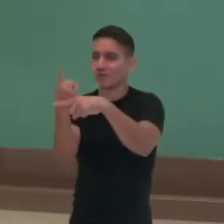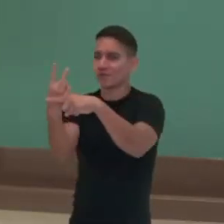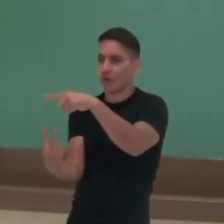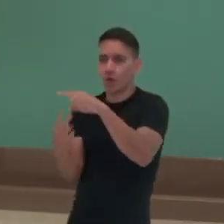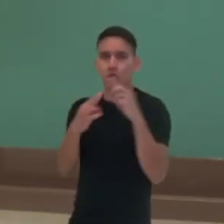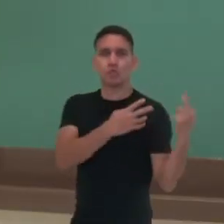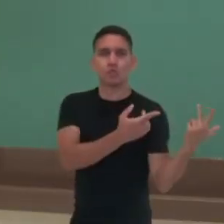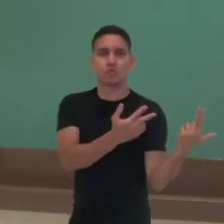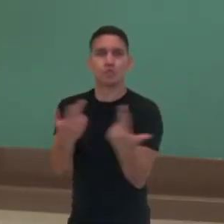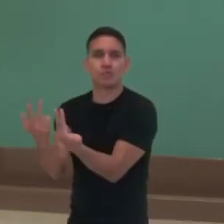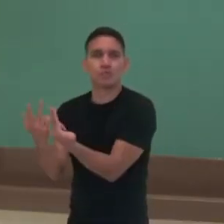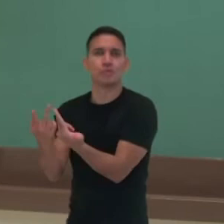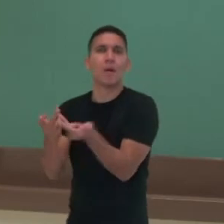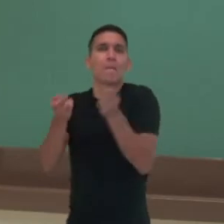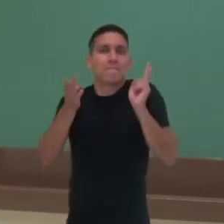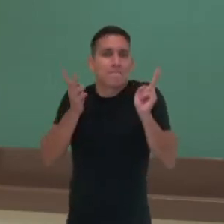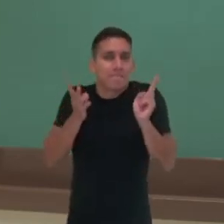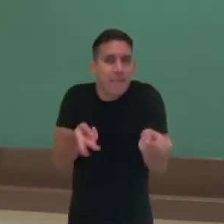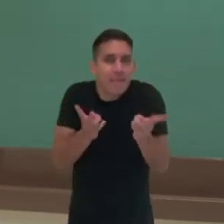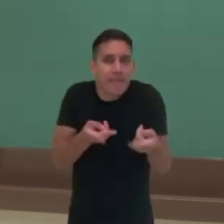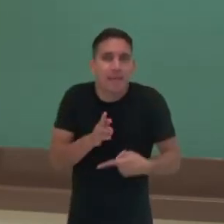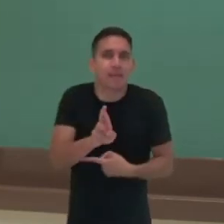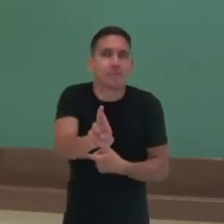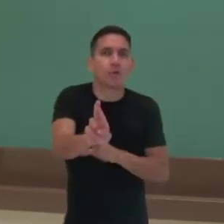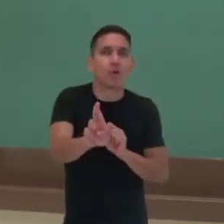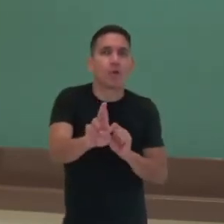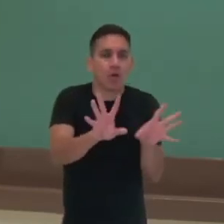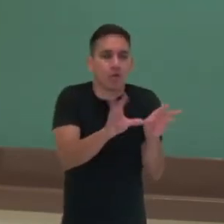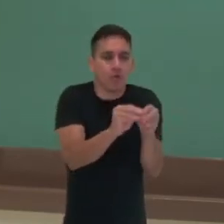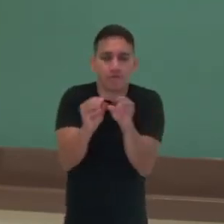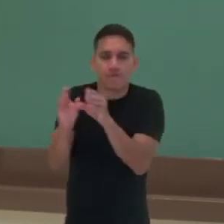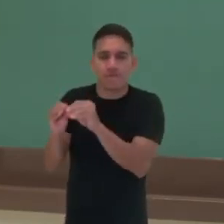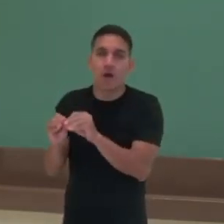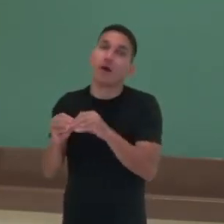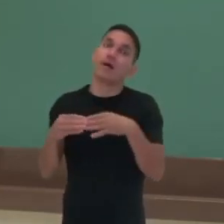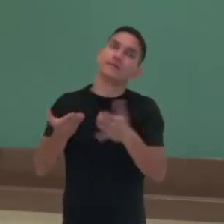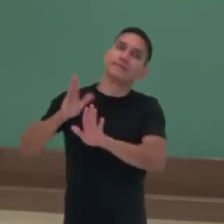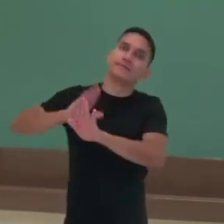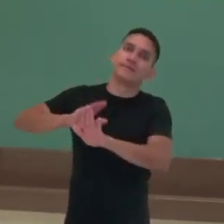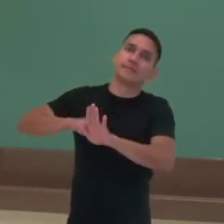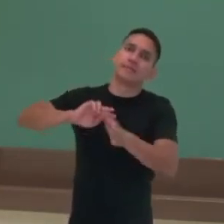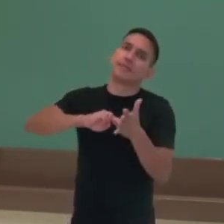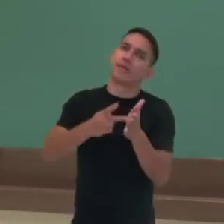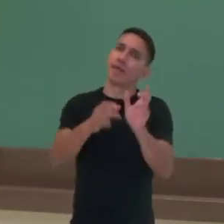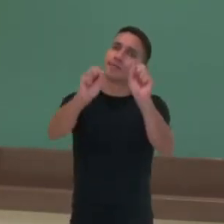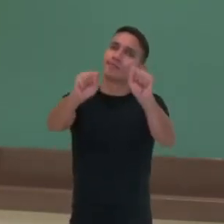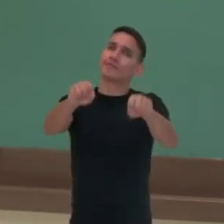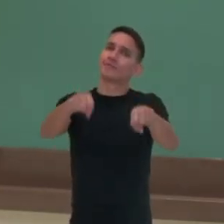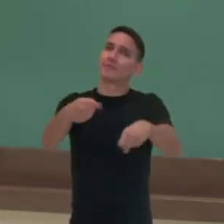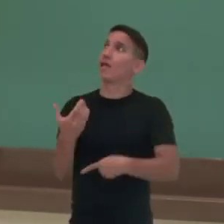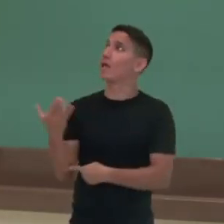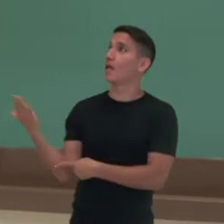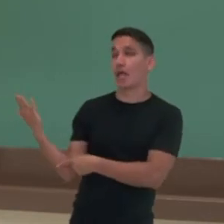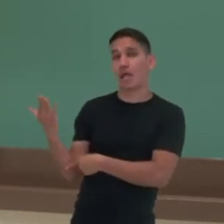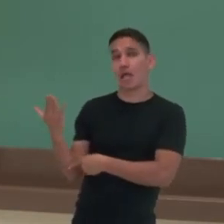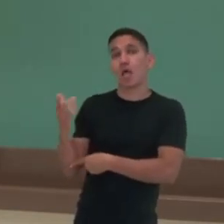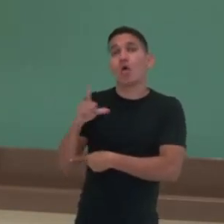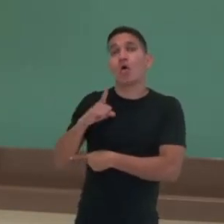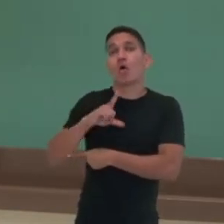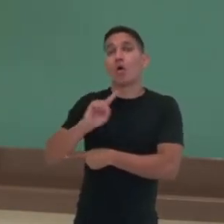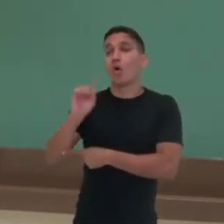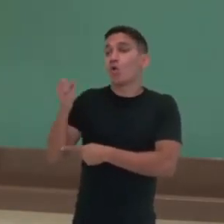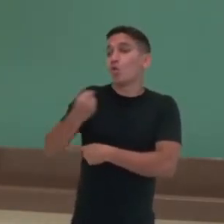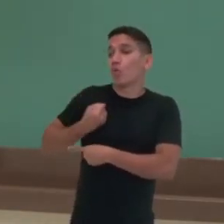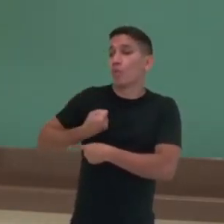razões deram o mesmo resultado na sua simplificação, significa que sim, que esses números,